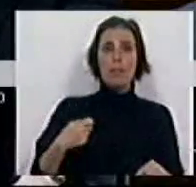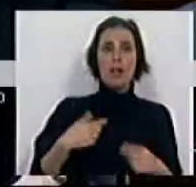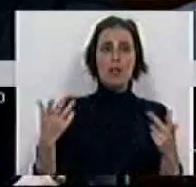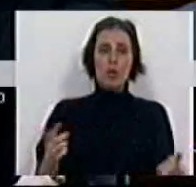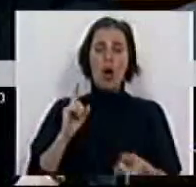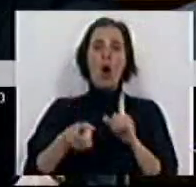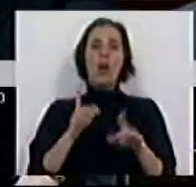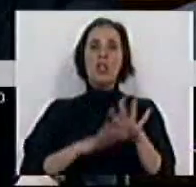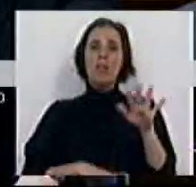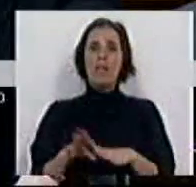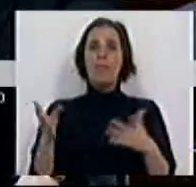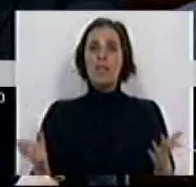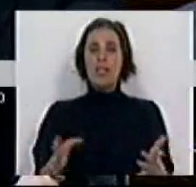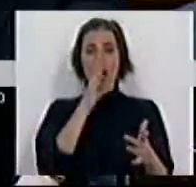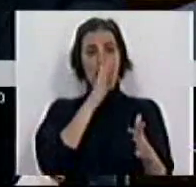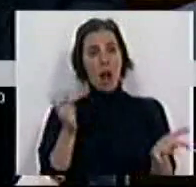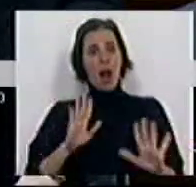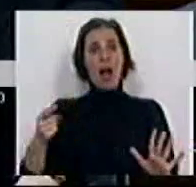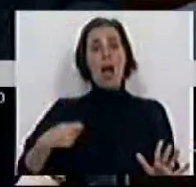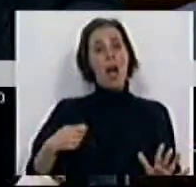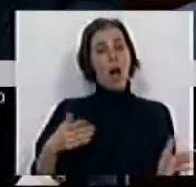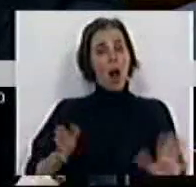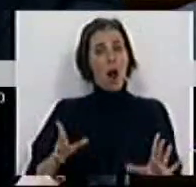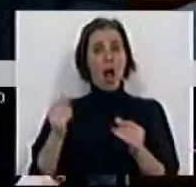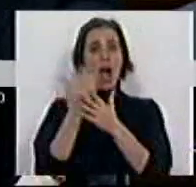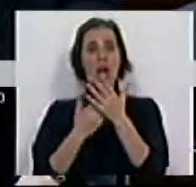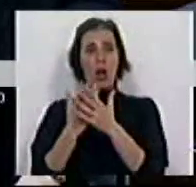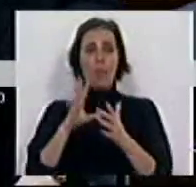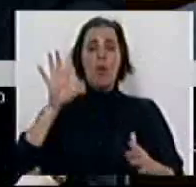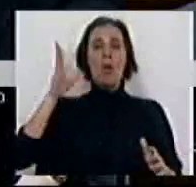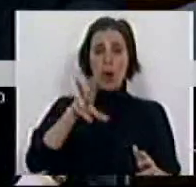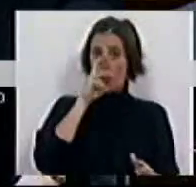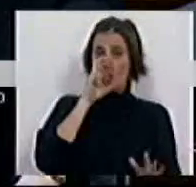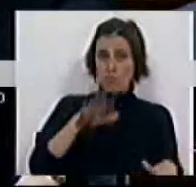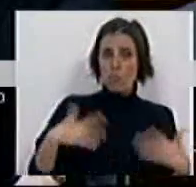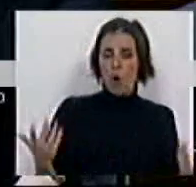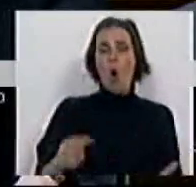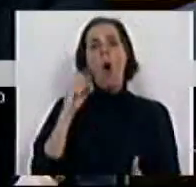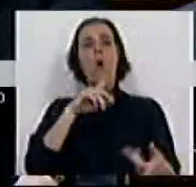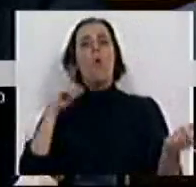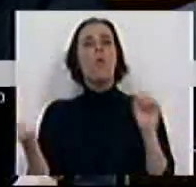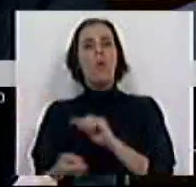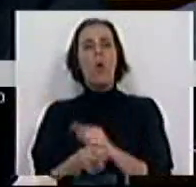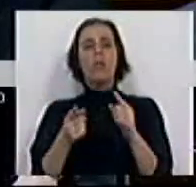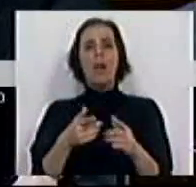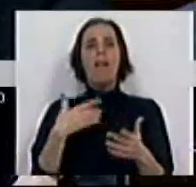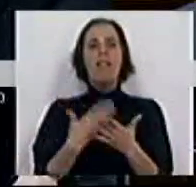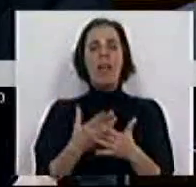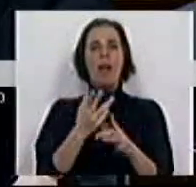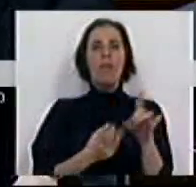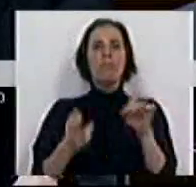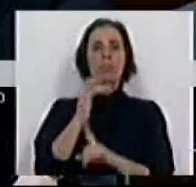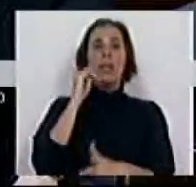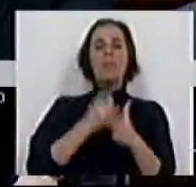pensões, o que é que vai fazer? Se deixa aos pensionistas, a economia e o país respirar, ou se, pelo contrário, vai aumentar os